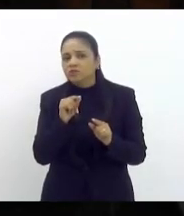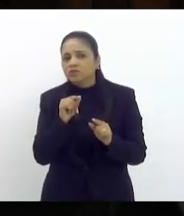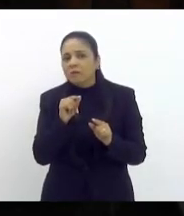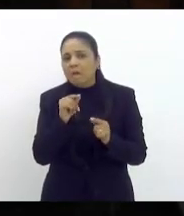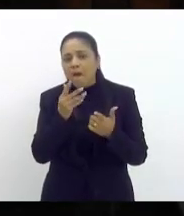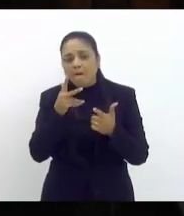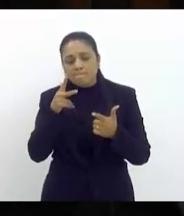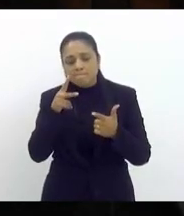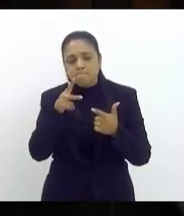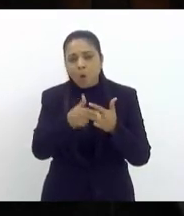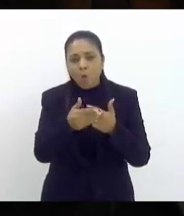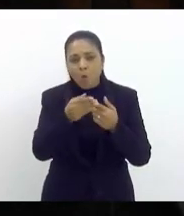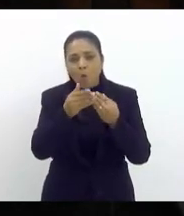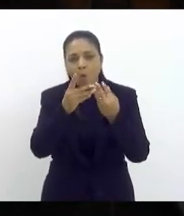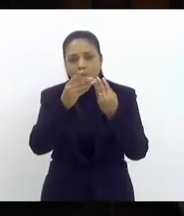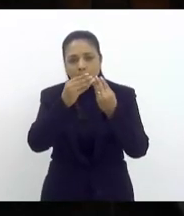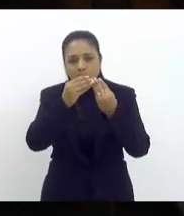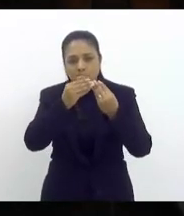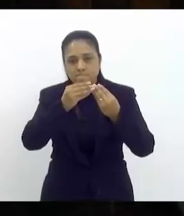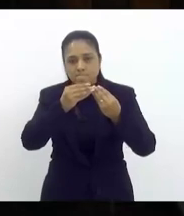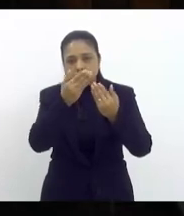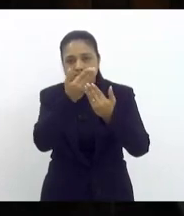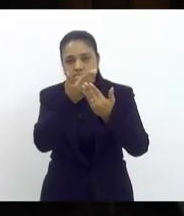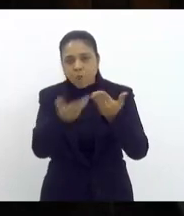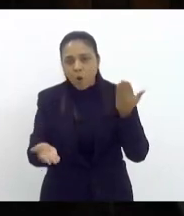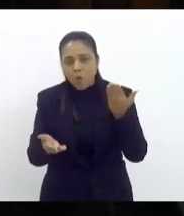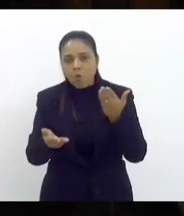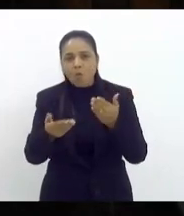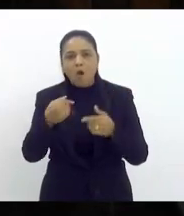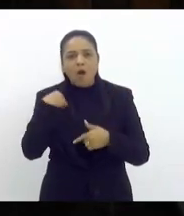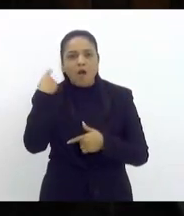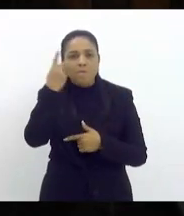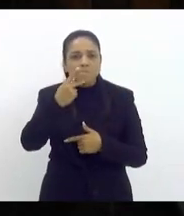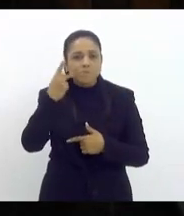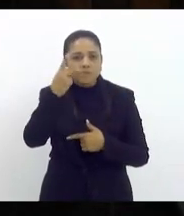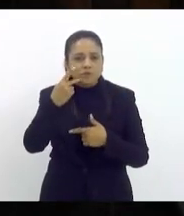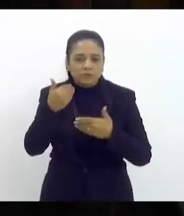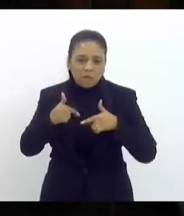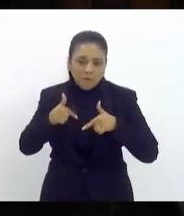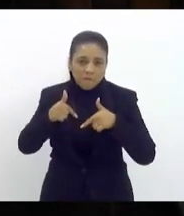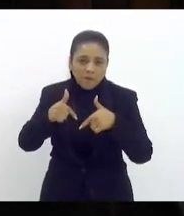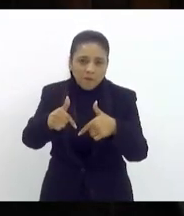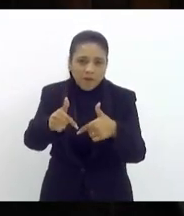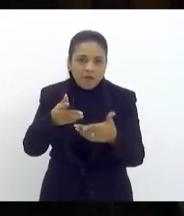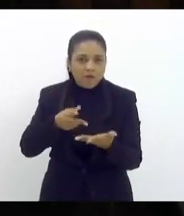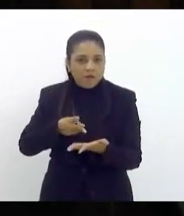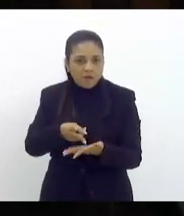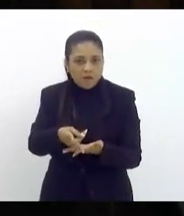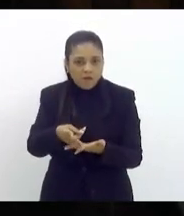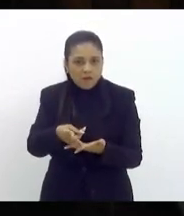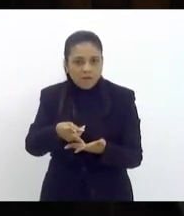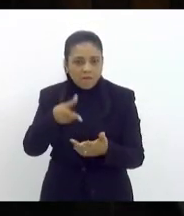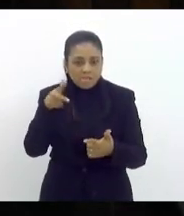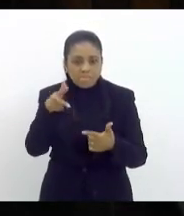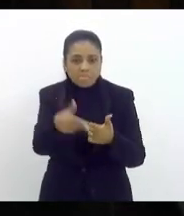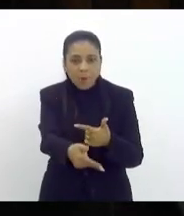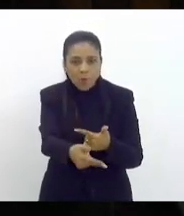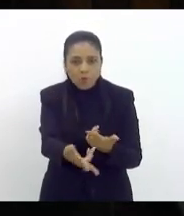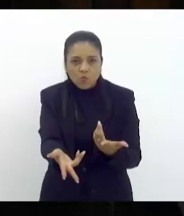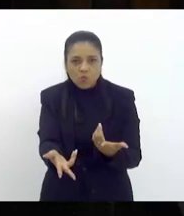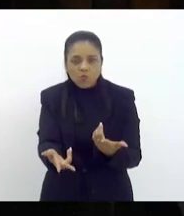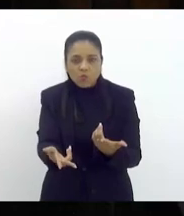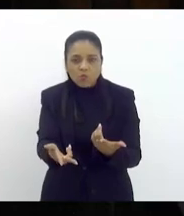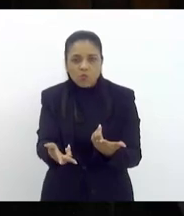públicas de políticas públicas que estão em curso que são exitosas ou que deveriam estar